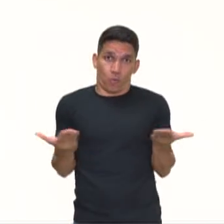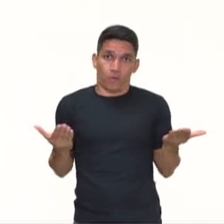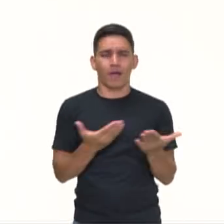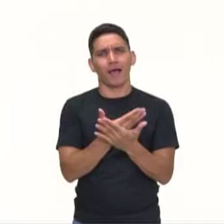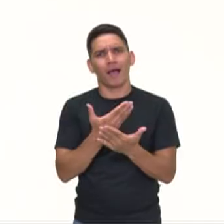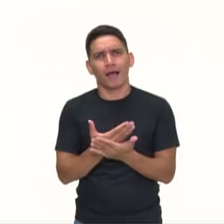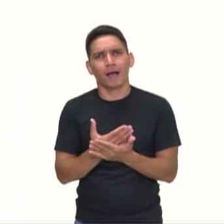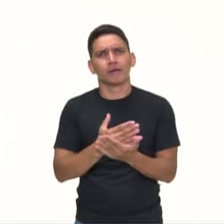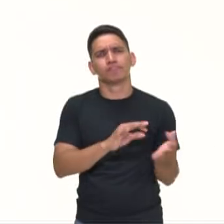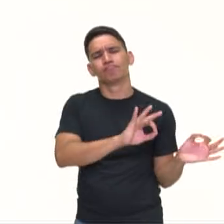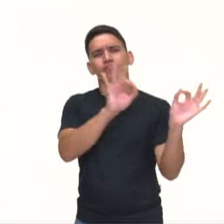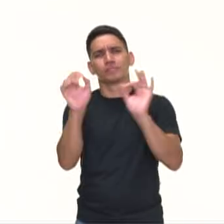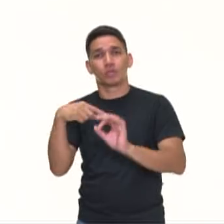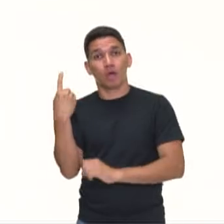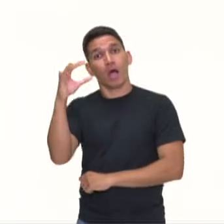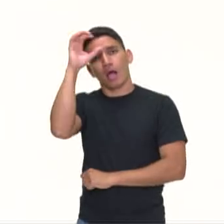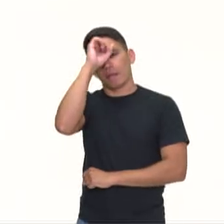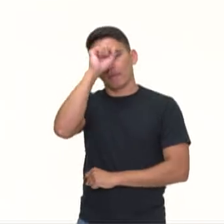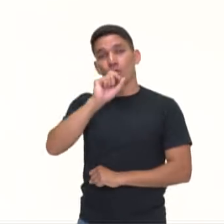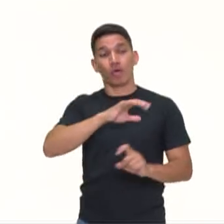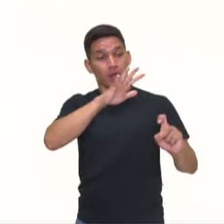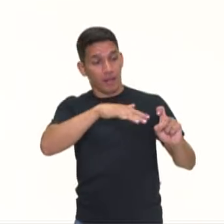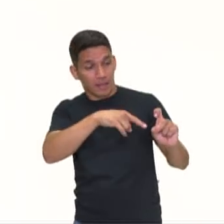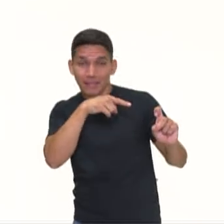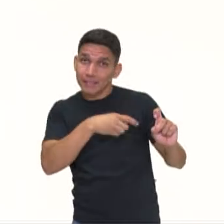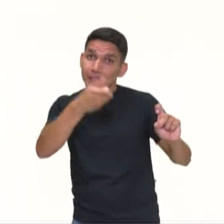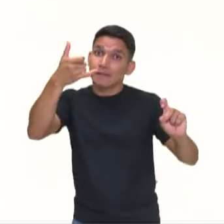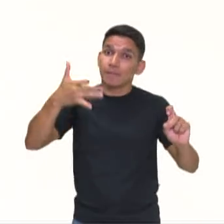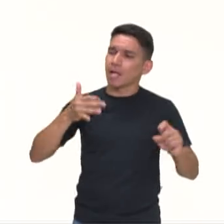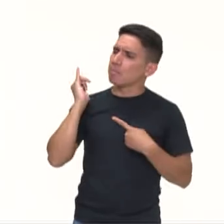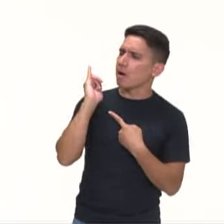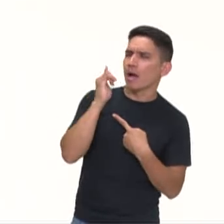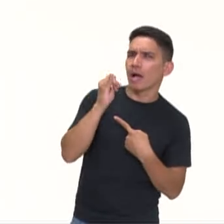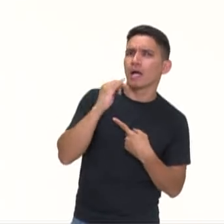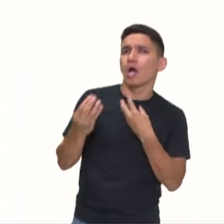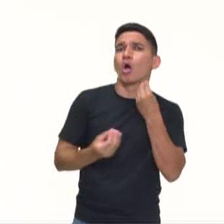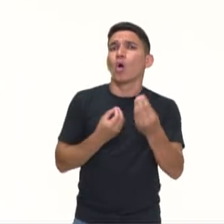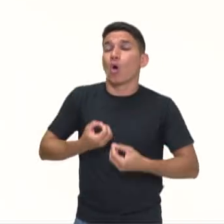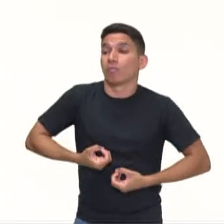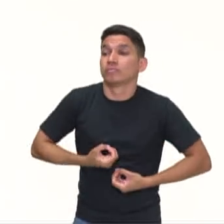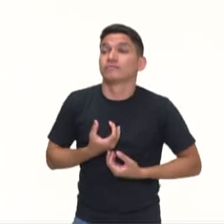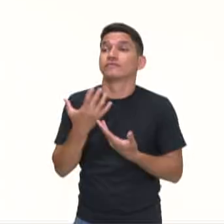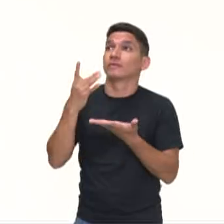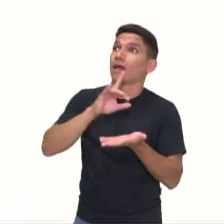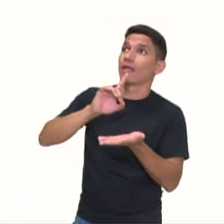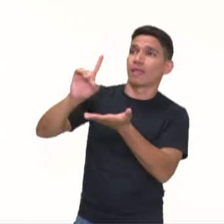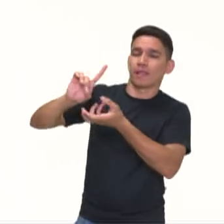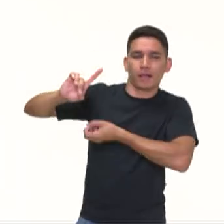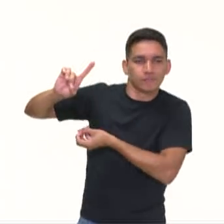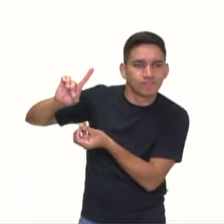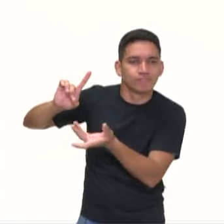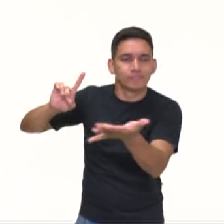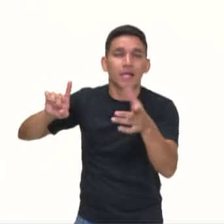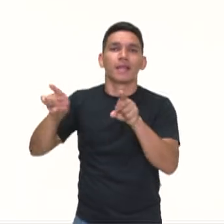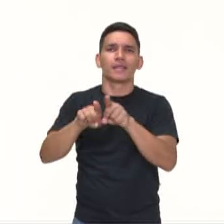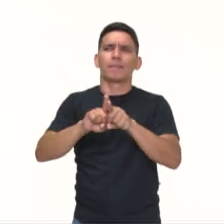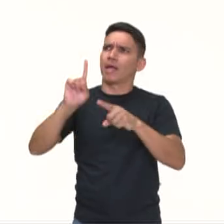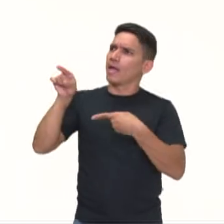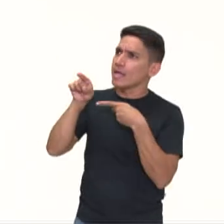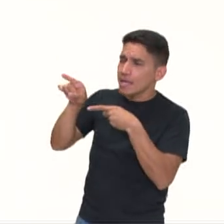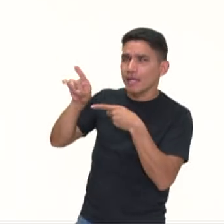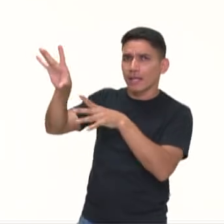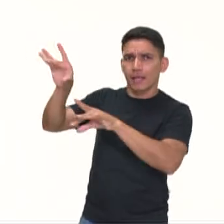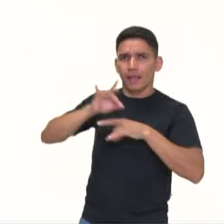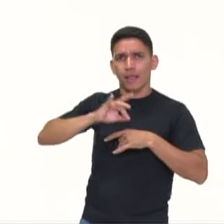são narrativas sobre a origem de tudo, baseada em forças sobrenaturais e deuses, e que são objeto de crença sempre os